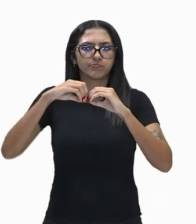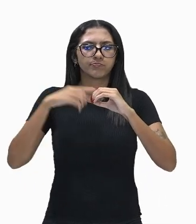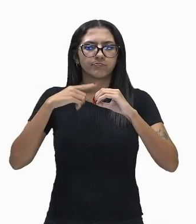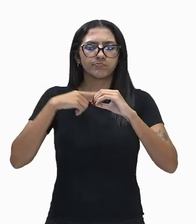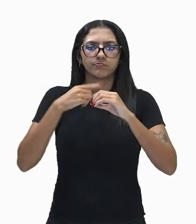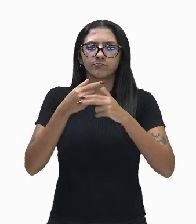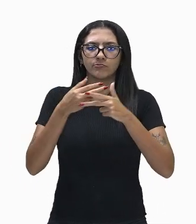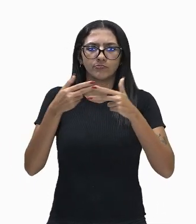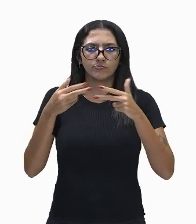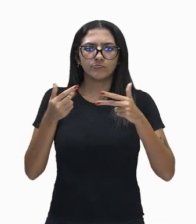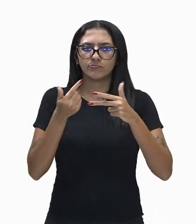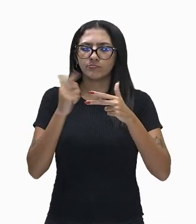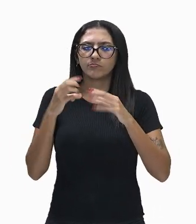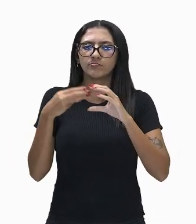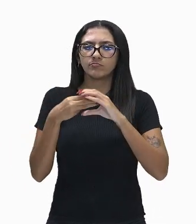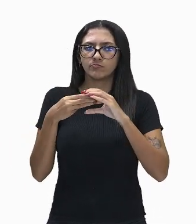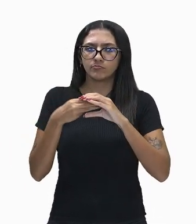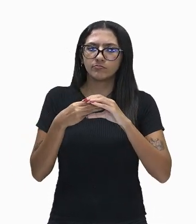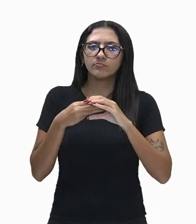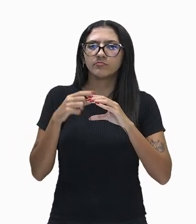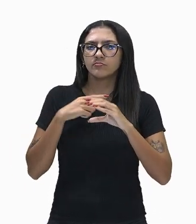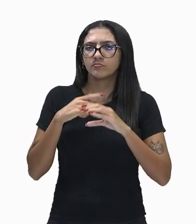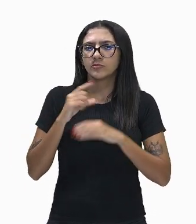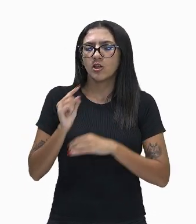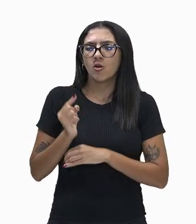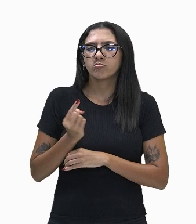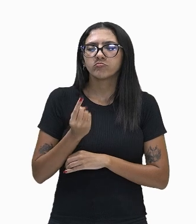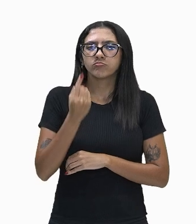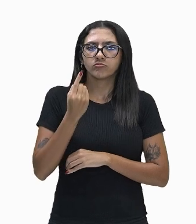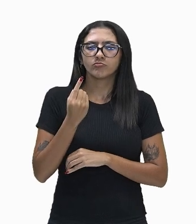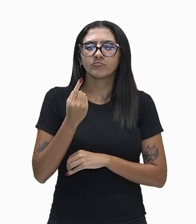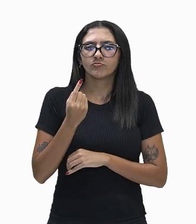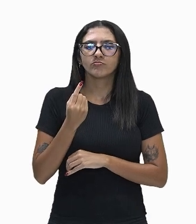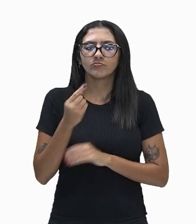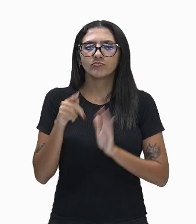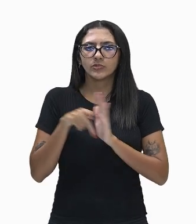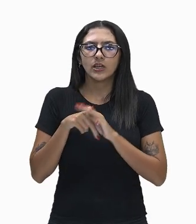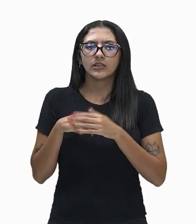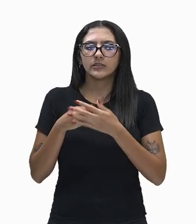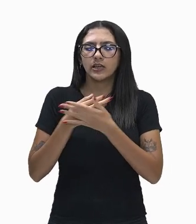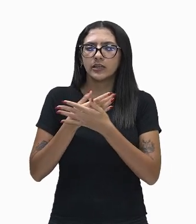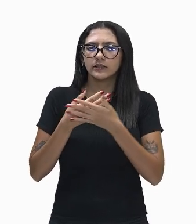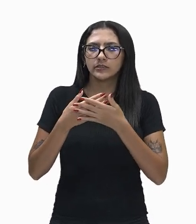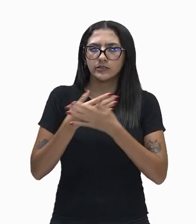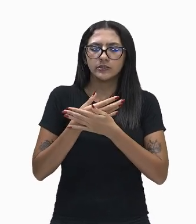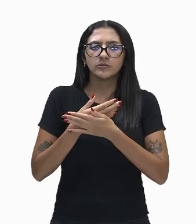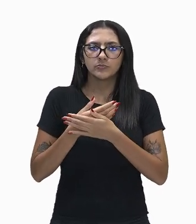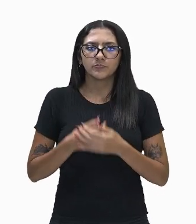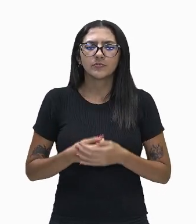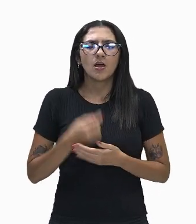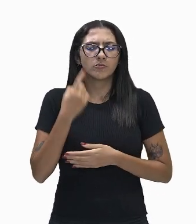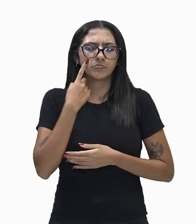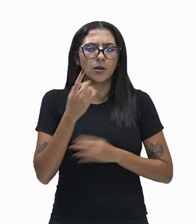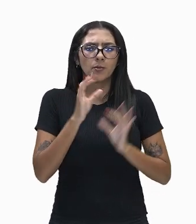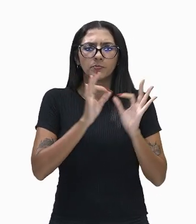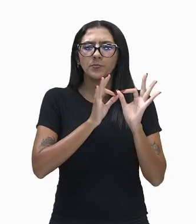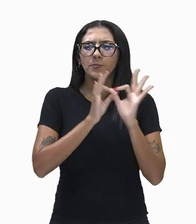várias células que acabam por formar, né, vários tecidos e órgãos, como nós vimos ali